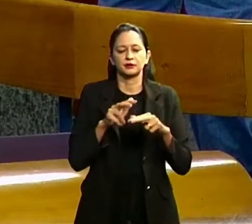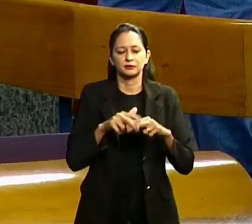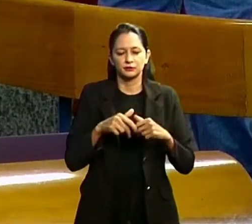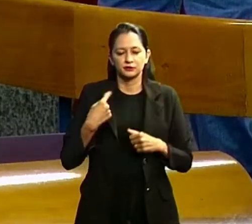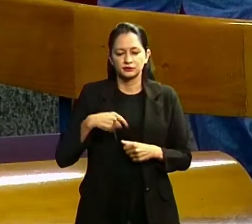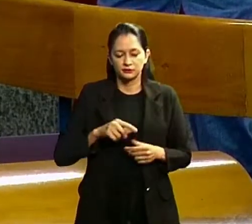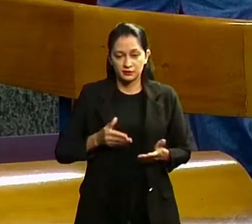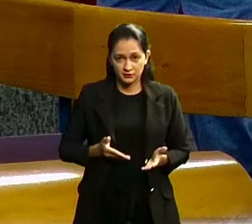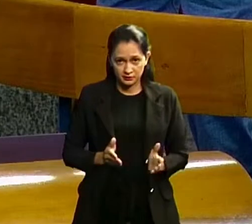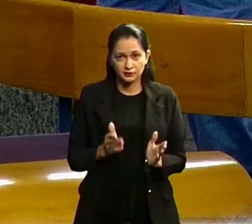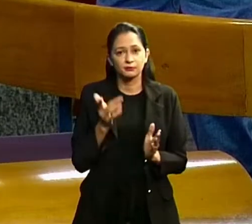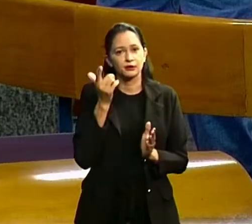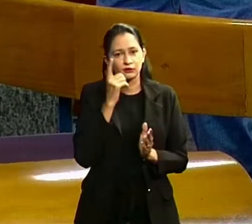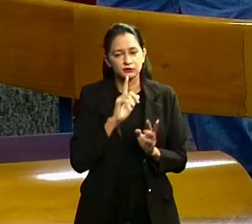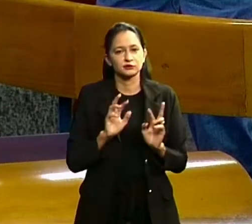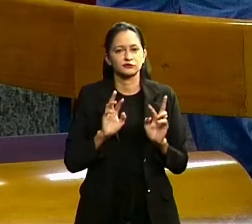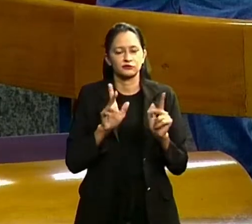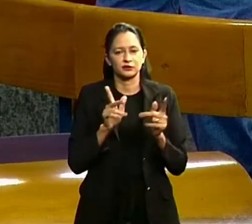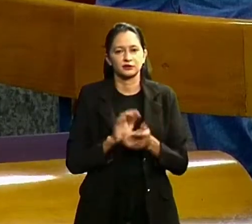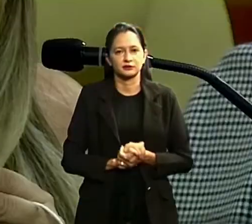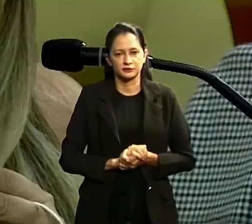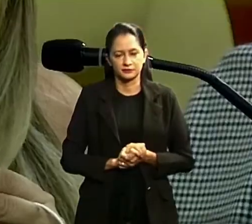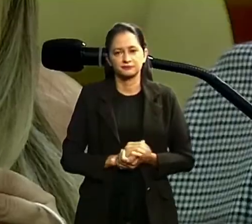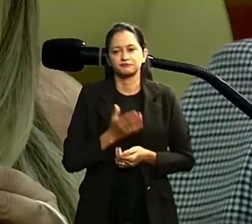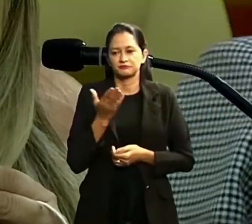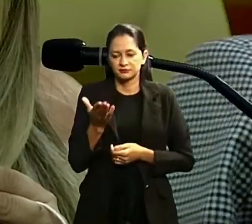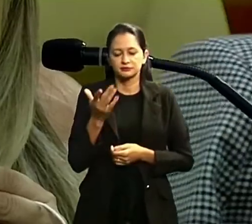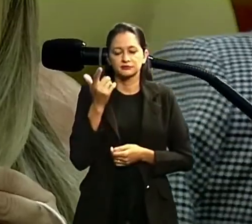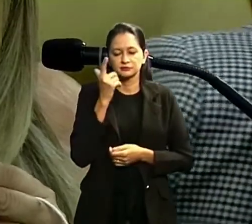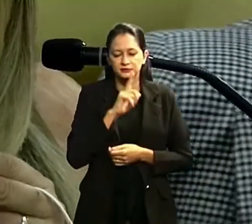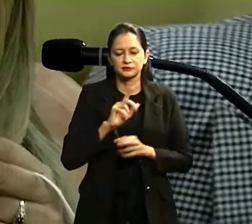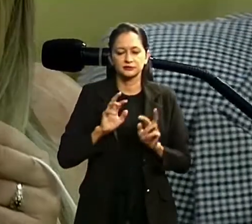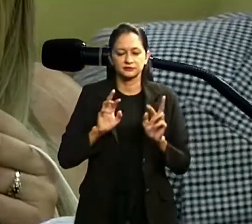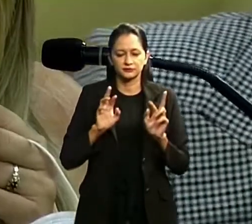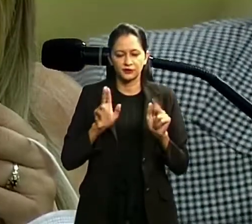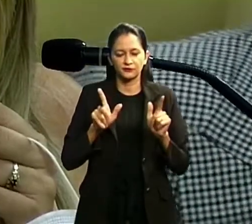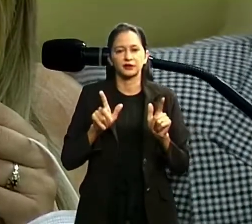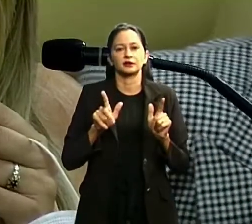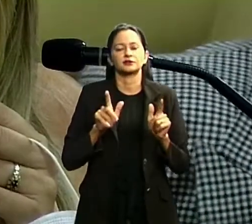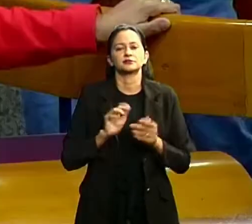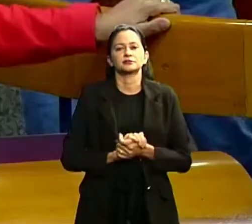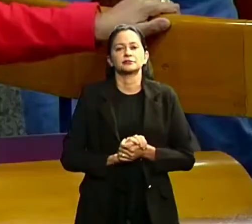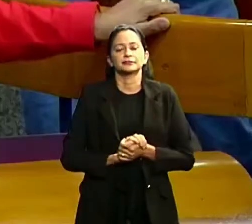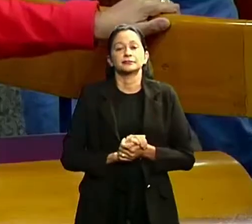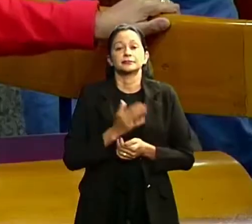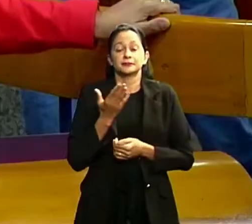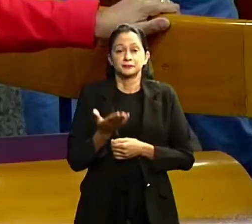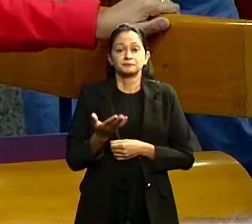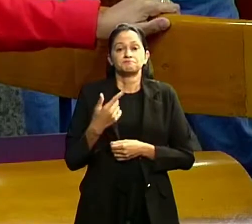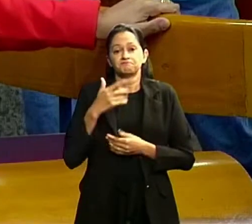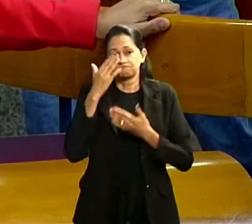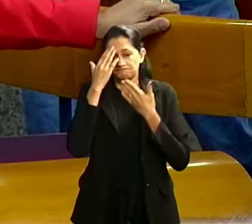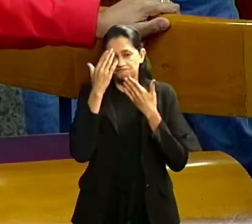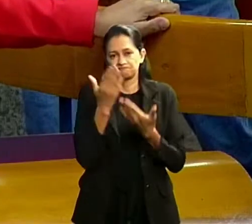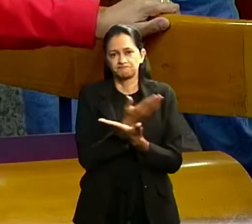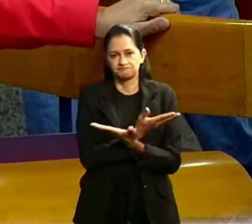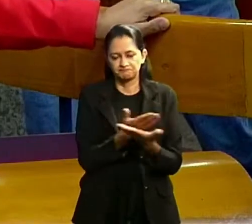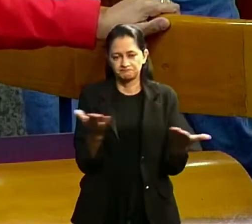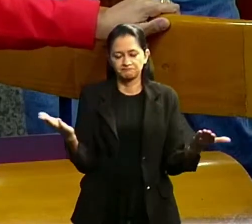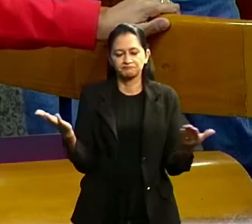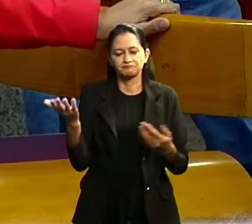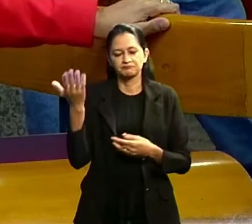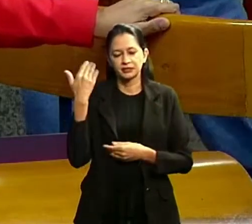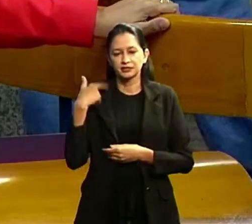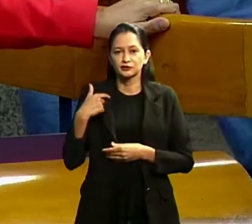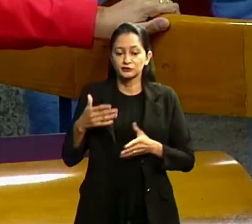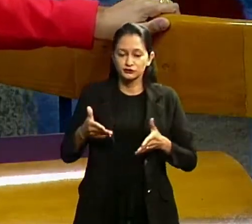nós nascemos, para fazer a diferença. E a senhora faz diferença. E eu queria agradecer essa Casa de Leis, porque quando eu cheguei aqui, eu fui muito